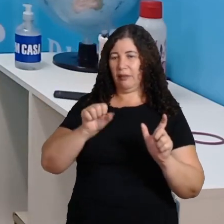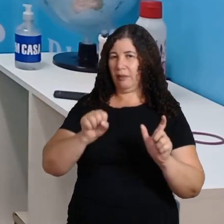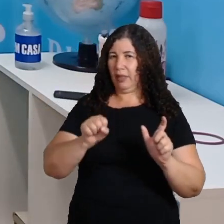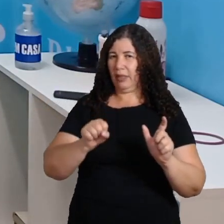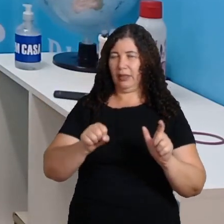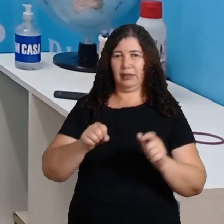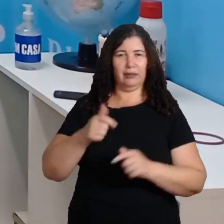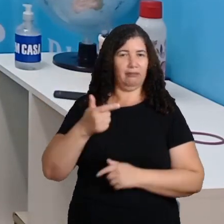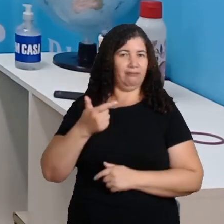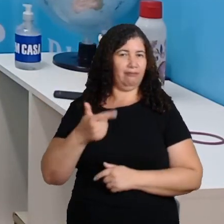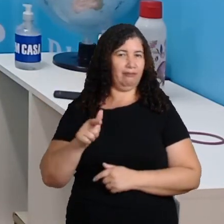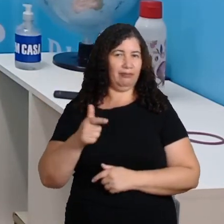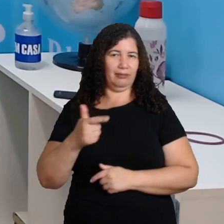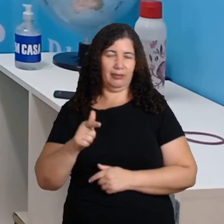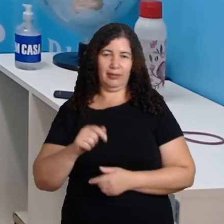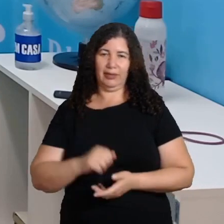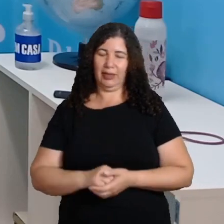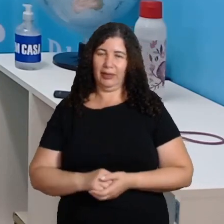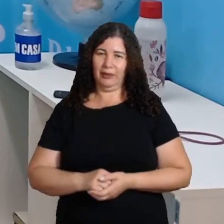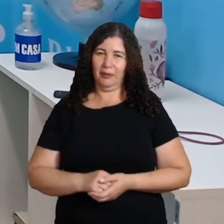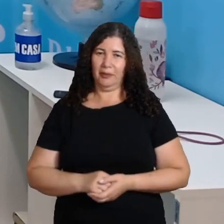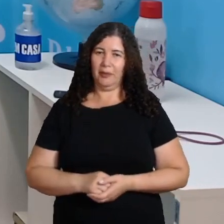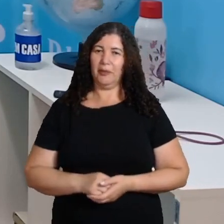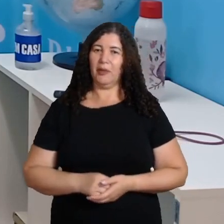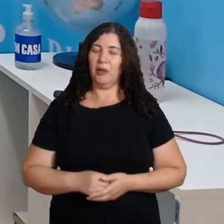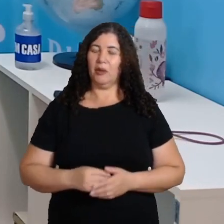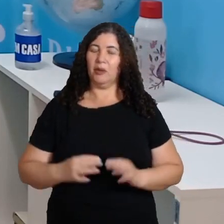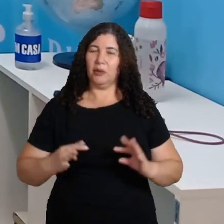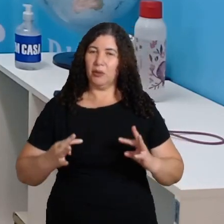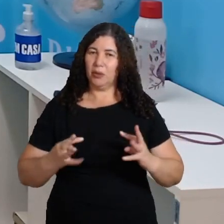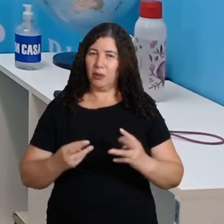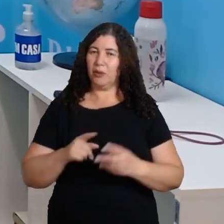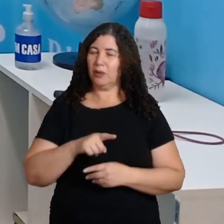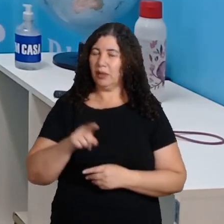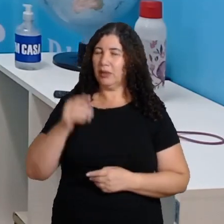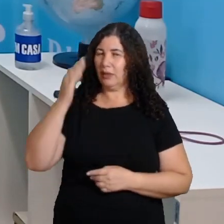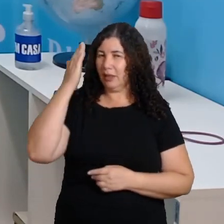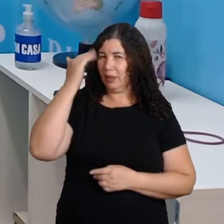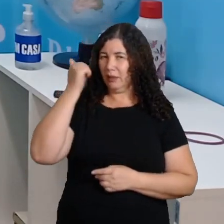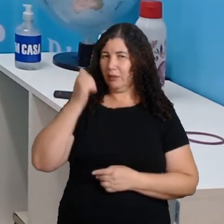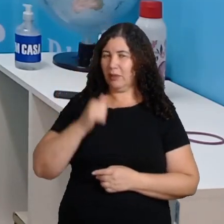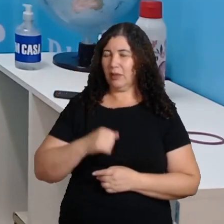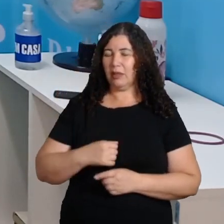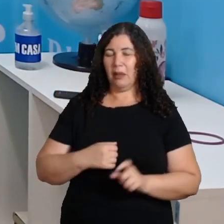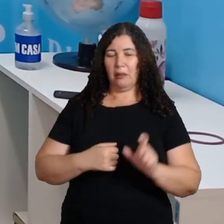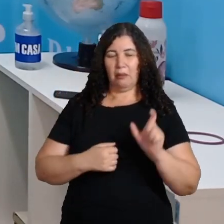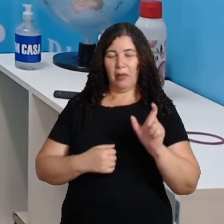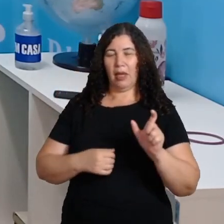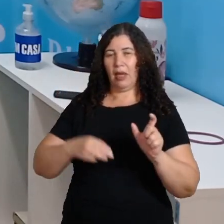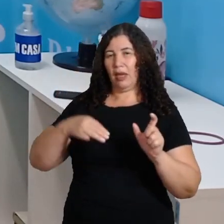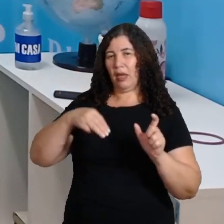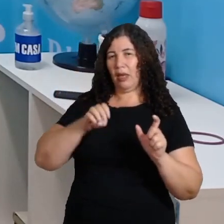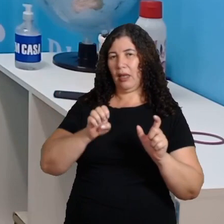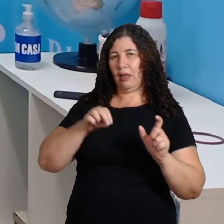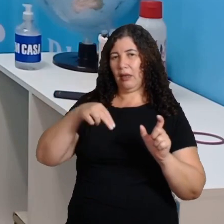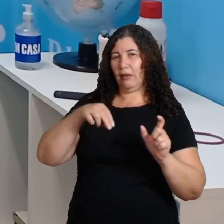existe. Então está claro para todos nós, não usem a palavra